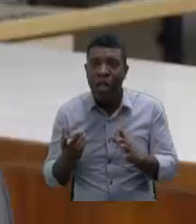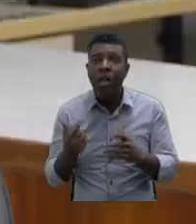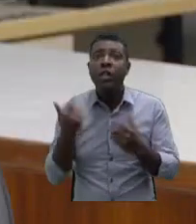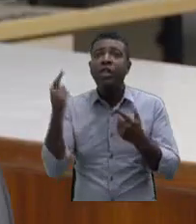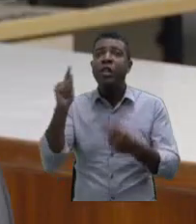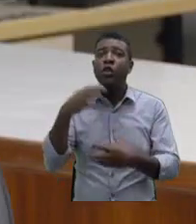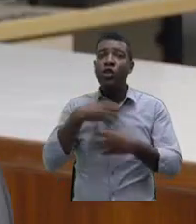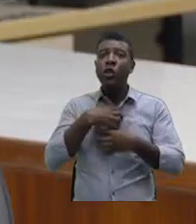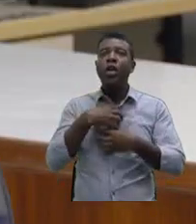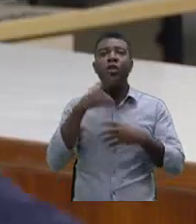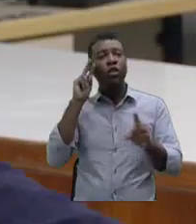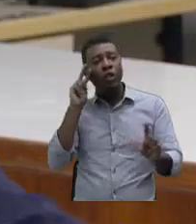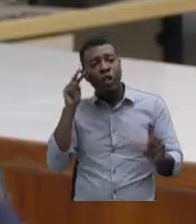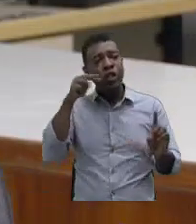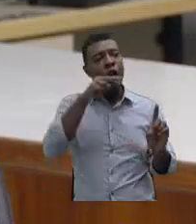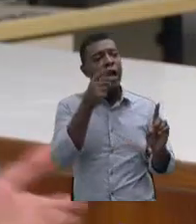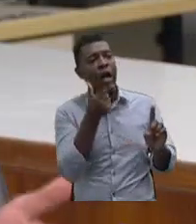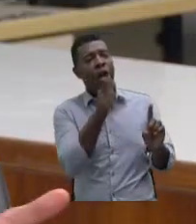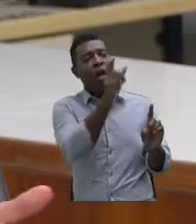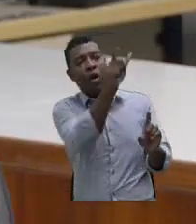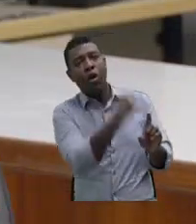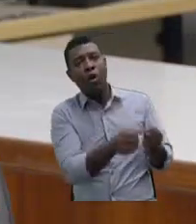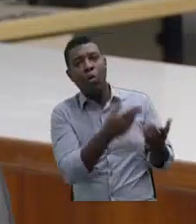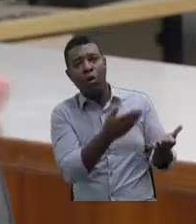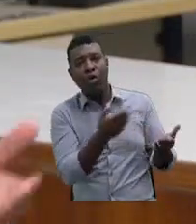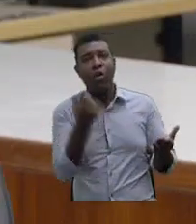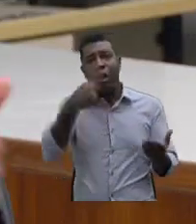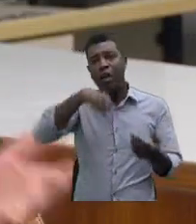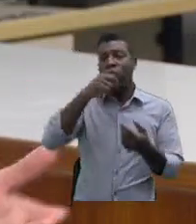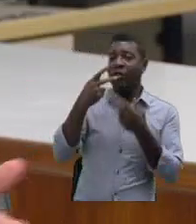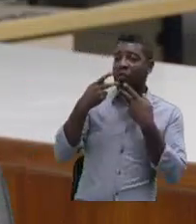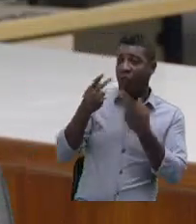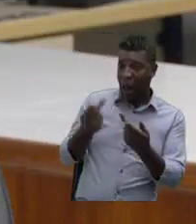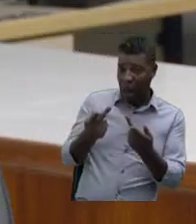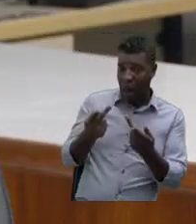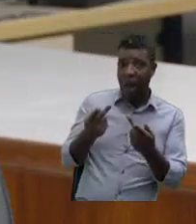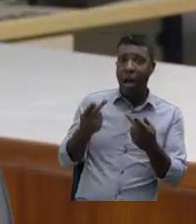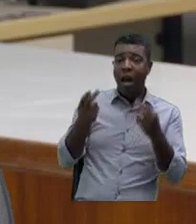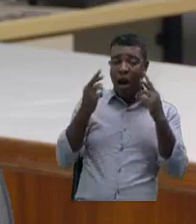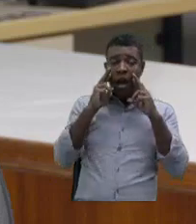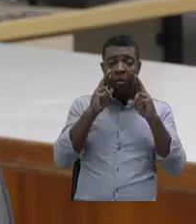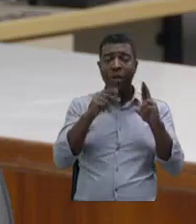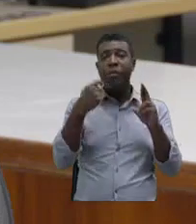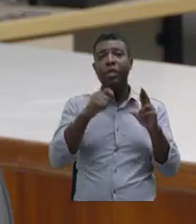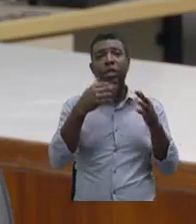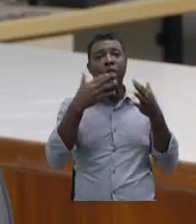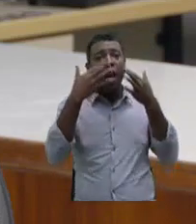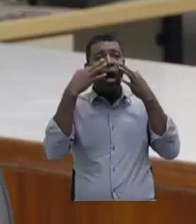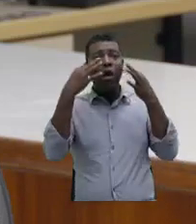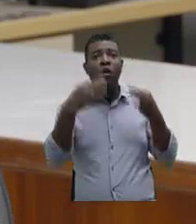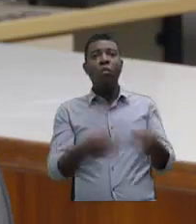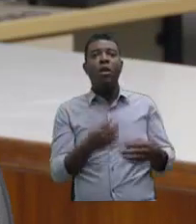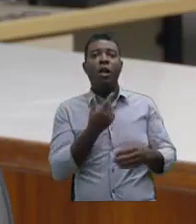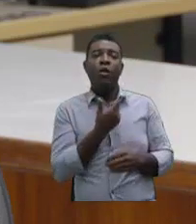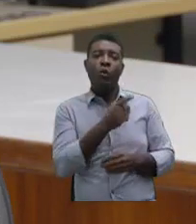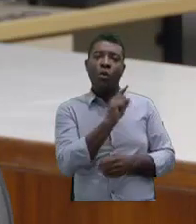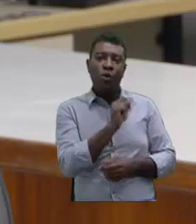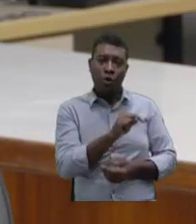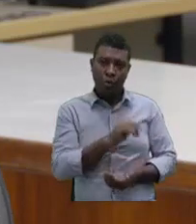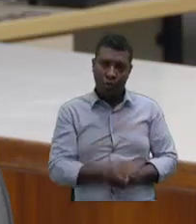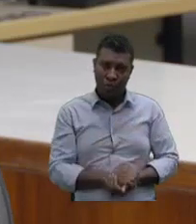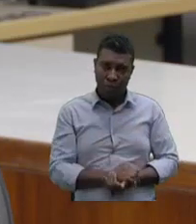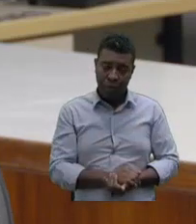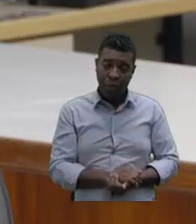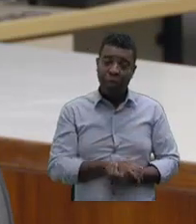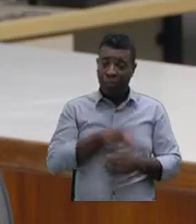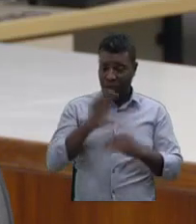outro. Quando a gente fala de respeito, então a gente tem que começar a compreender o outro. E dizer ainda que essa sua coragem